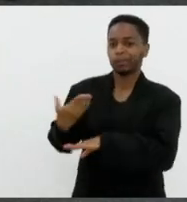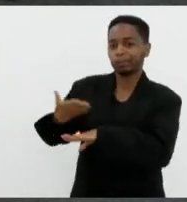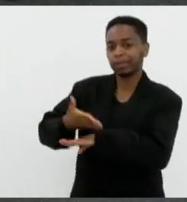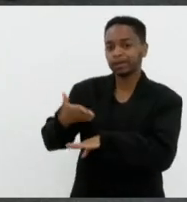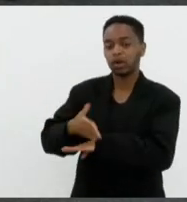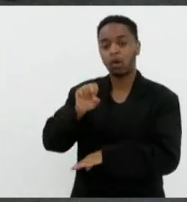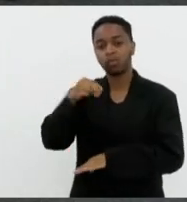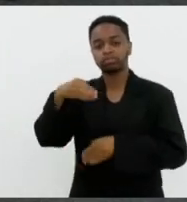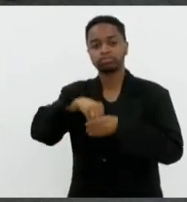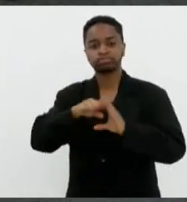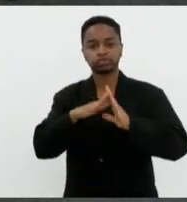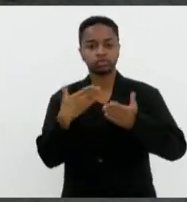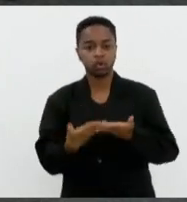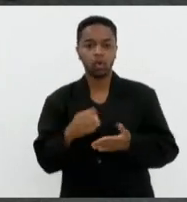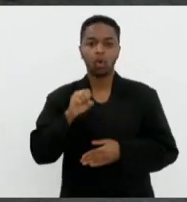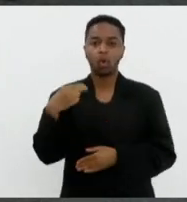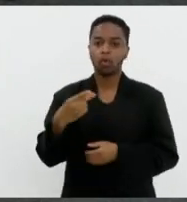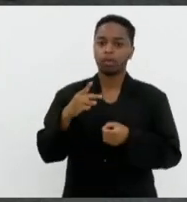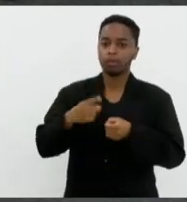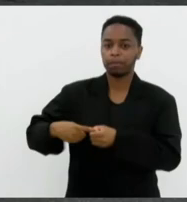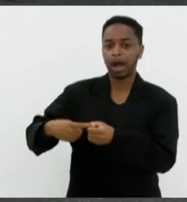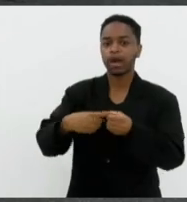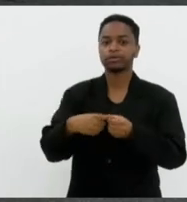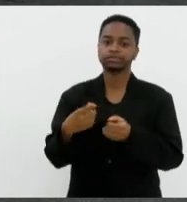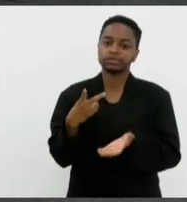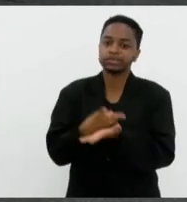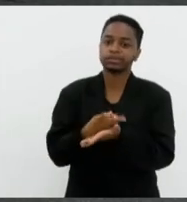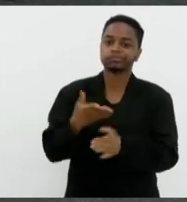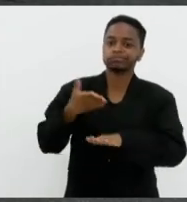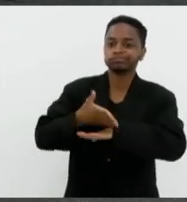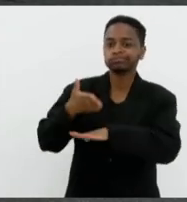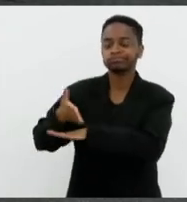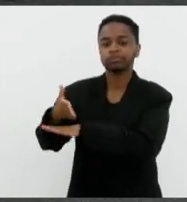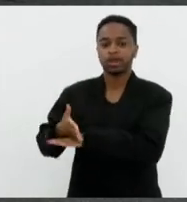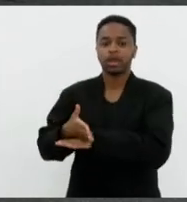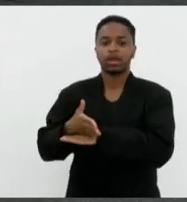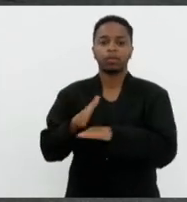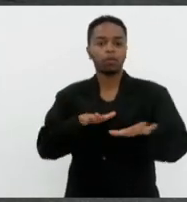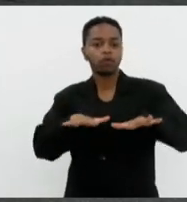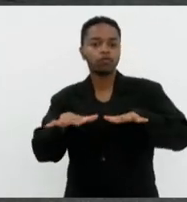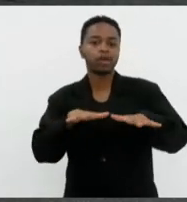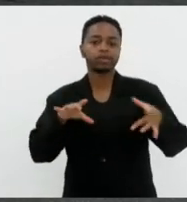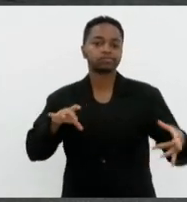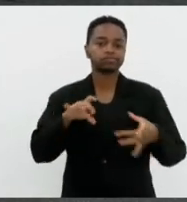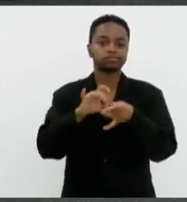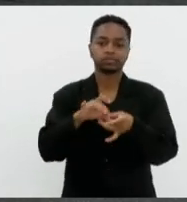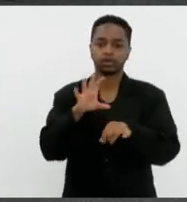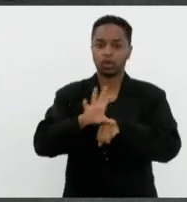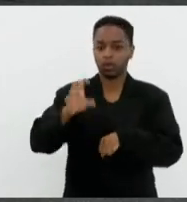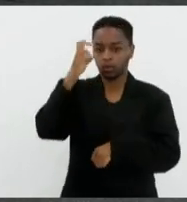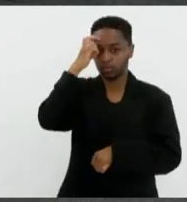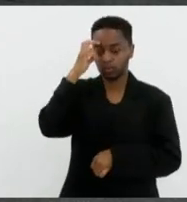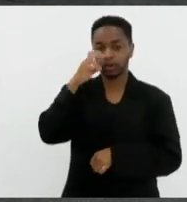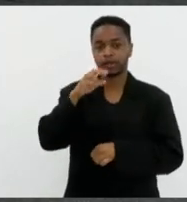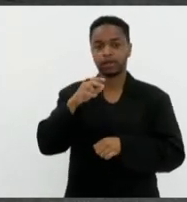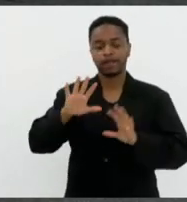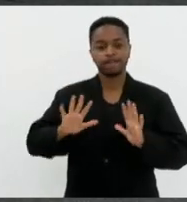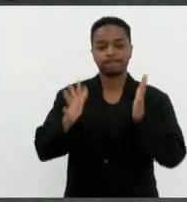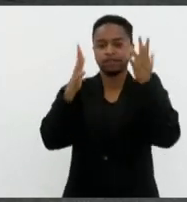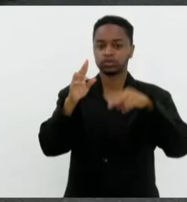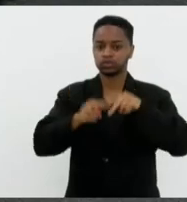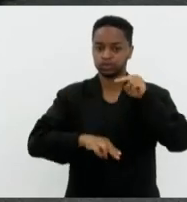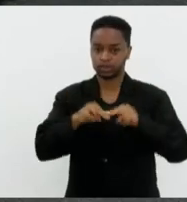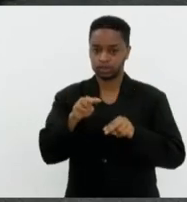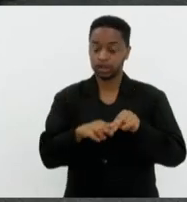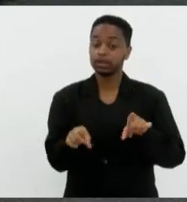ou na escola ou no nosso bairro, dessa manifestação cultural e popular das mais importantes. Aqui no estado do Rio de